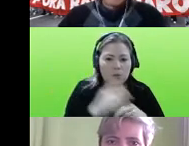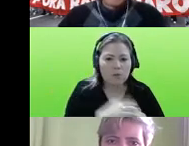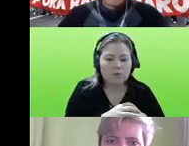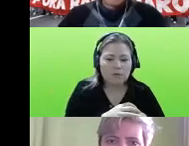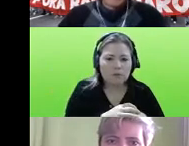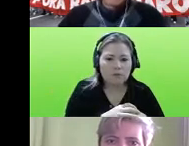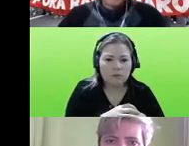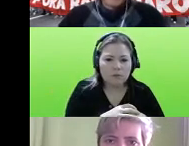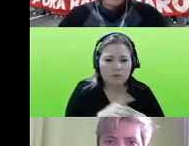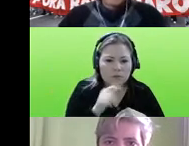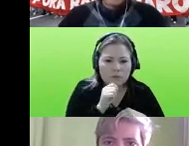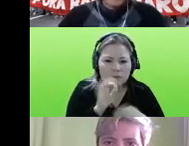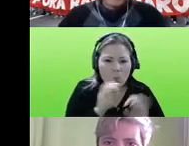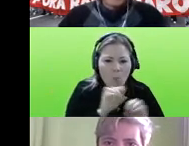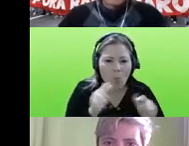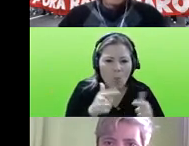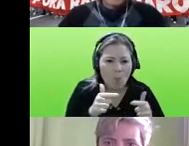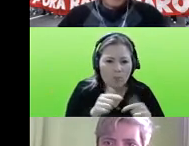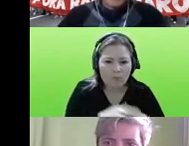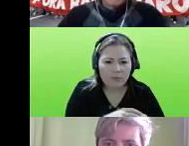aqui não tem ainda ninguém.